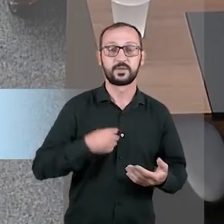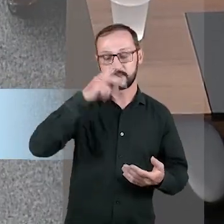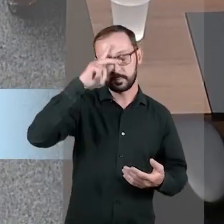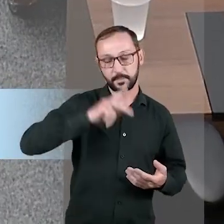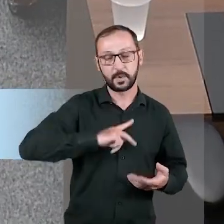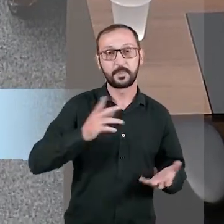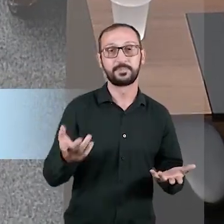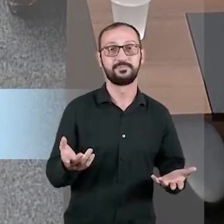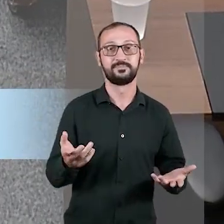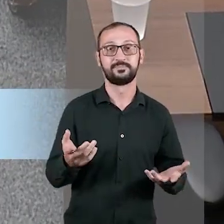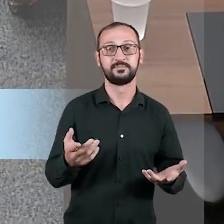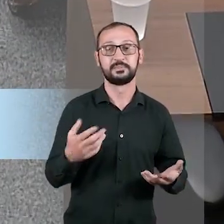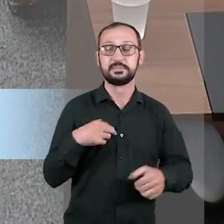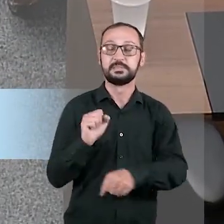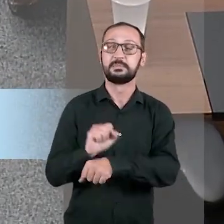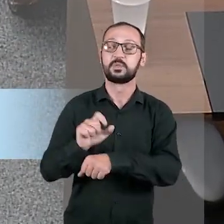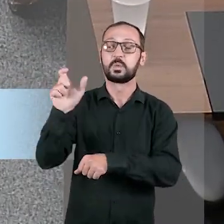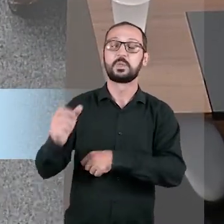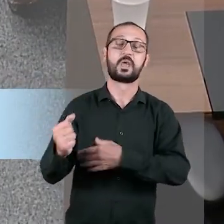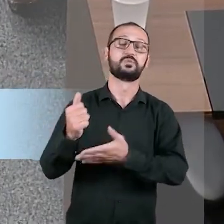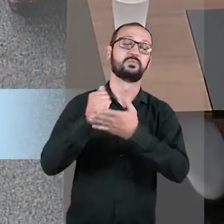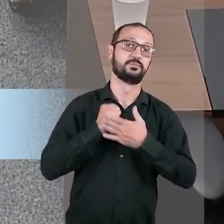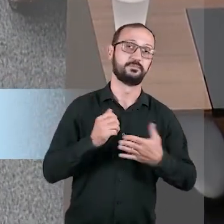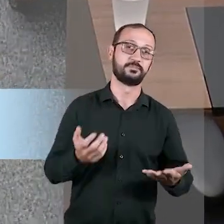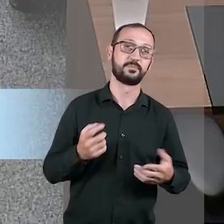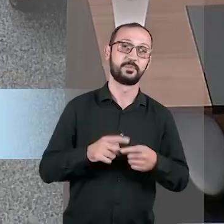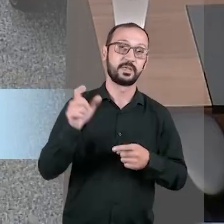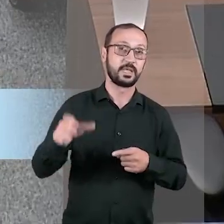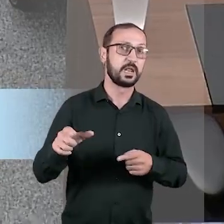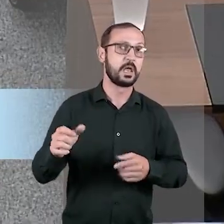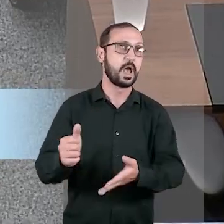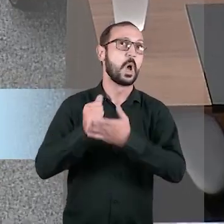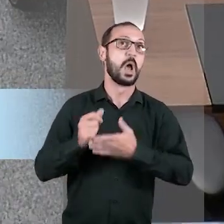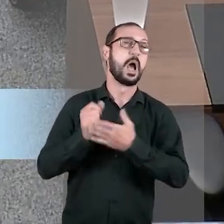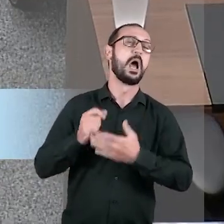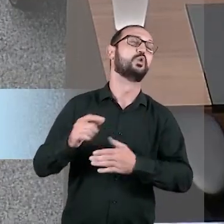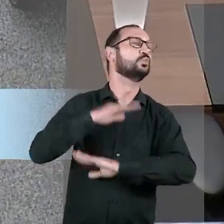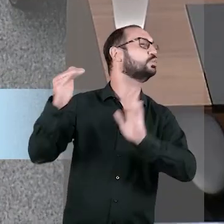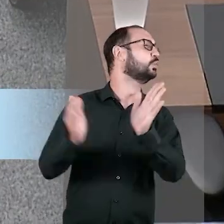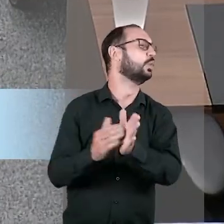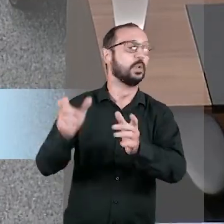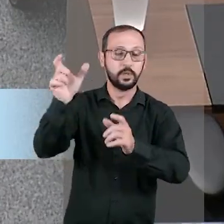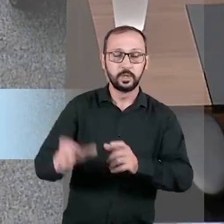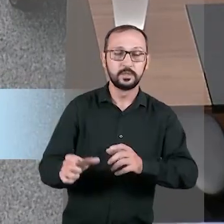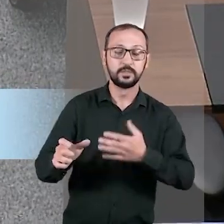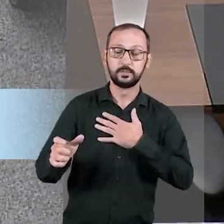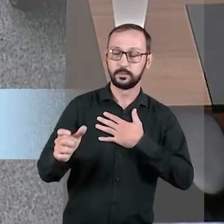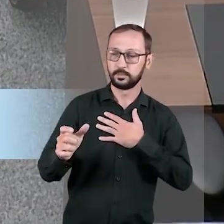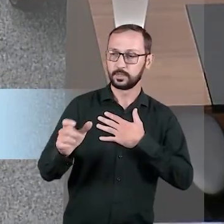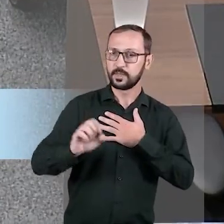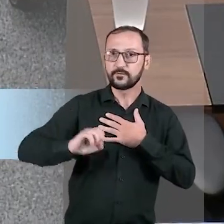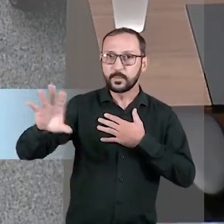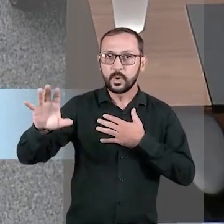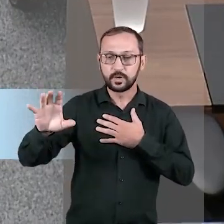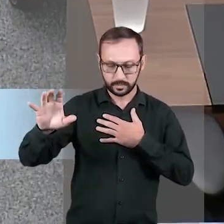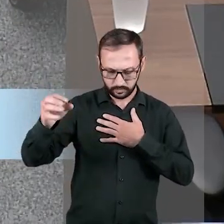viver por você mesmo, sem esperar pelo outro. Porque quando o outro é tudo para você, quando o outro se vai, você vira o